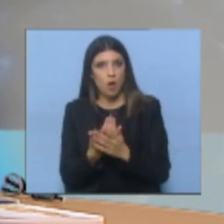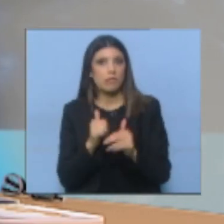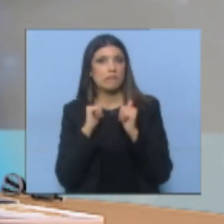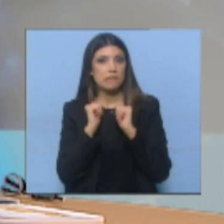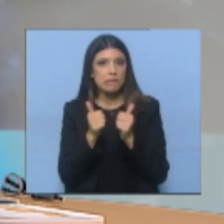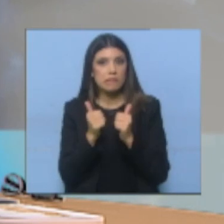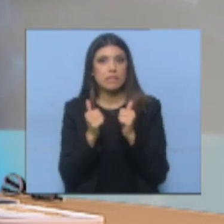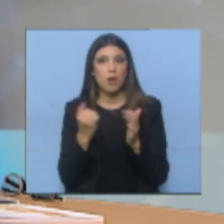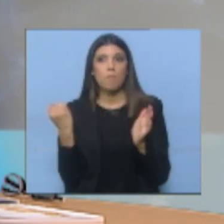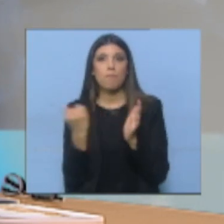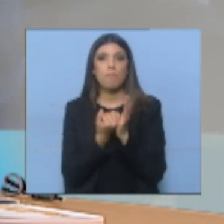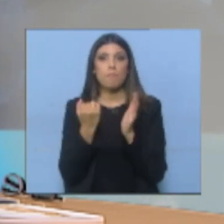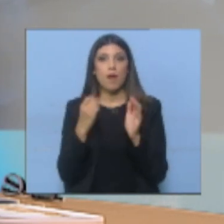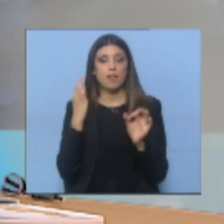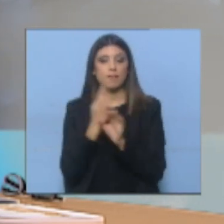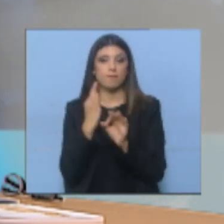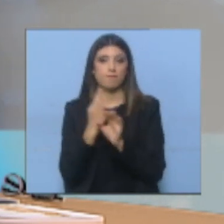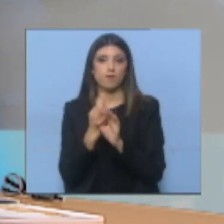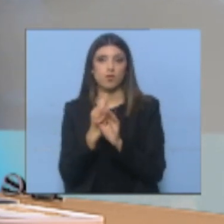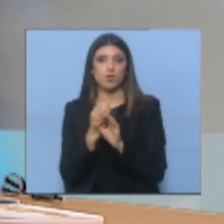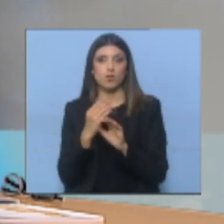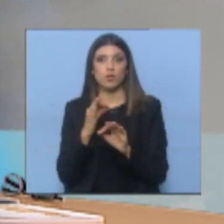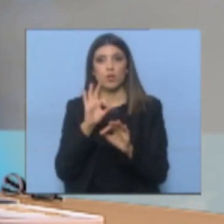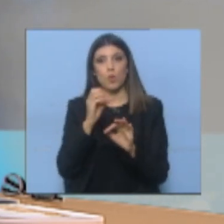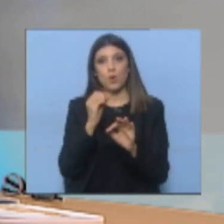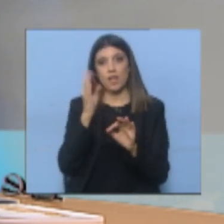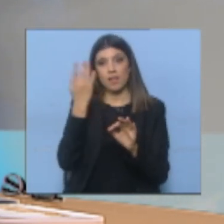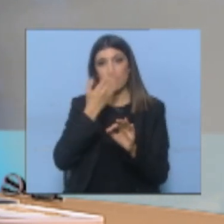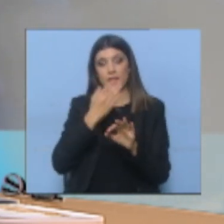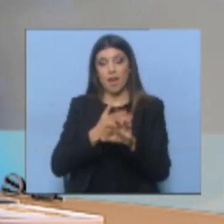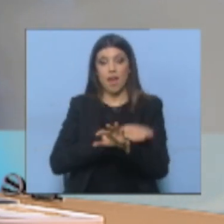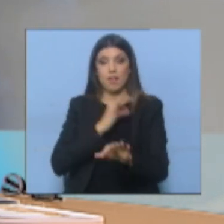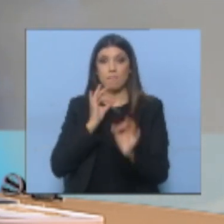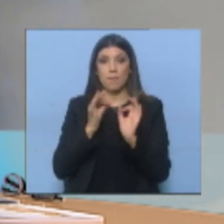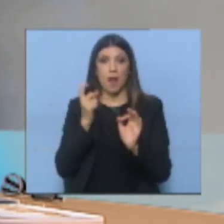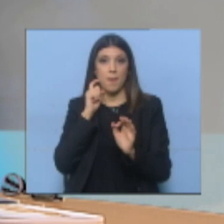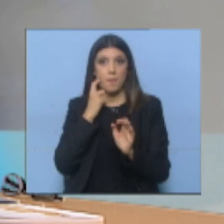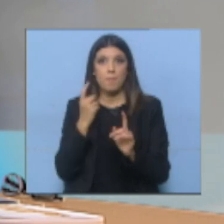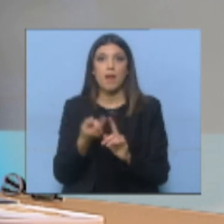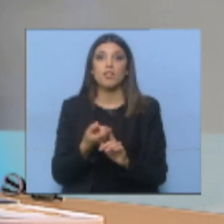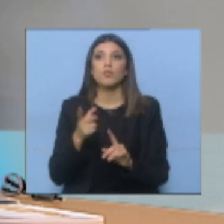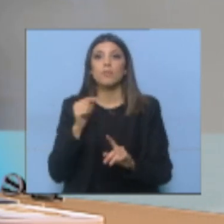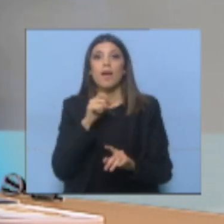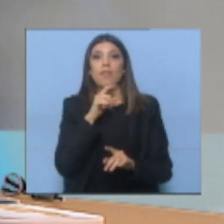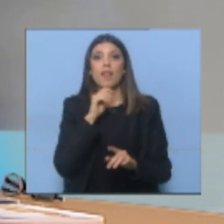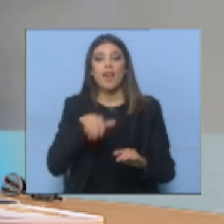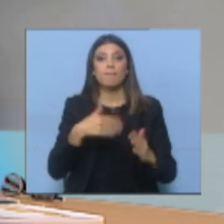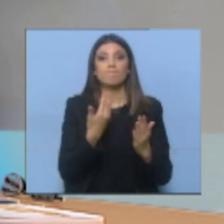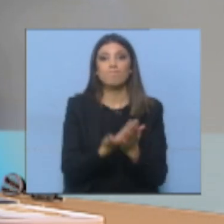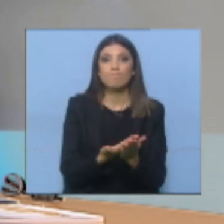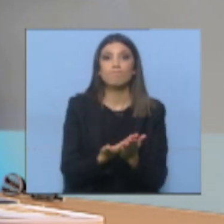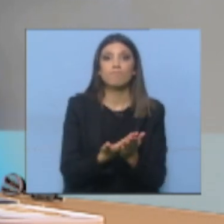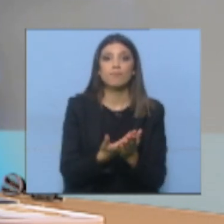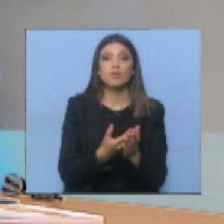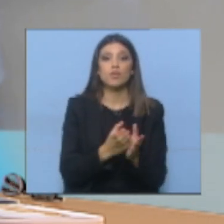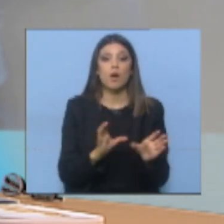as celebrações neste itinerário da Quaresma e que permitem também diferentes experiências, diferentes vivências pelos vários grupos numa